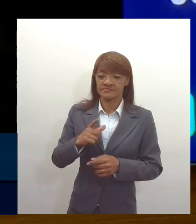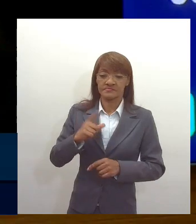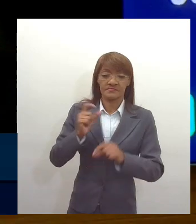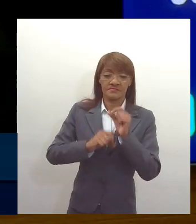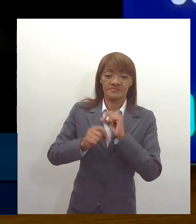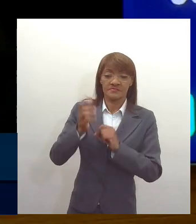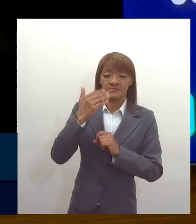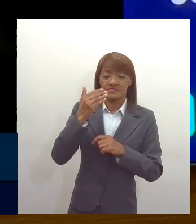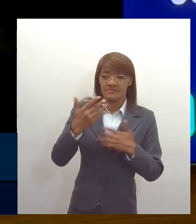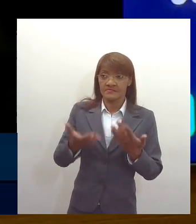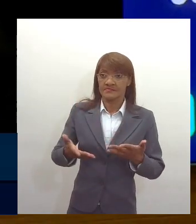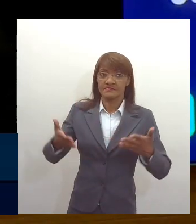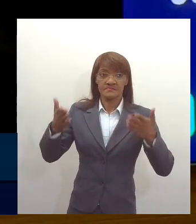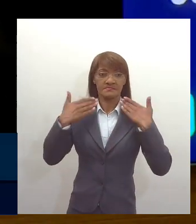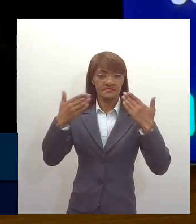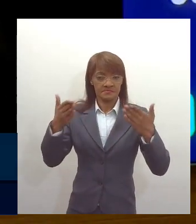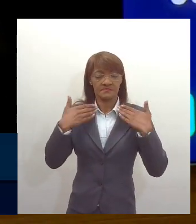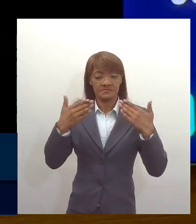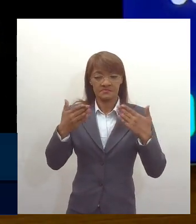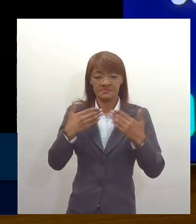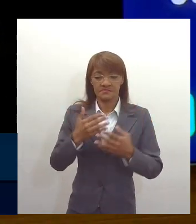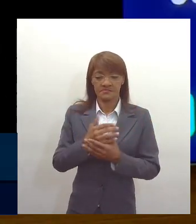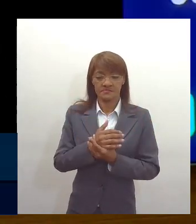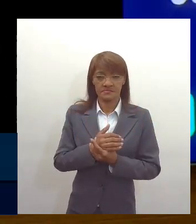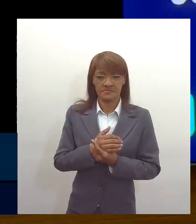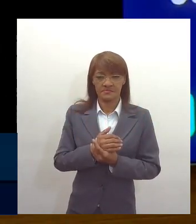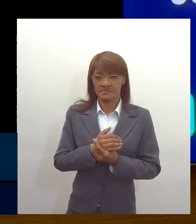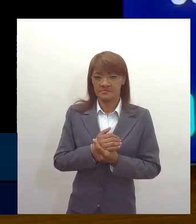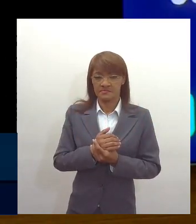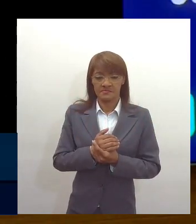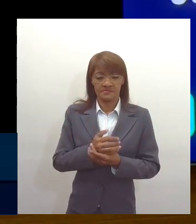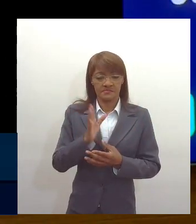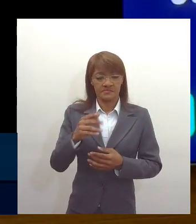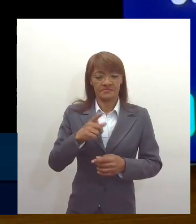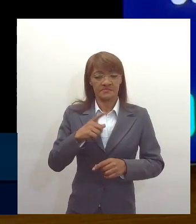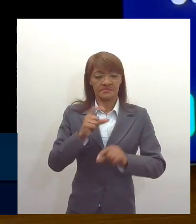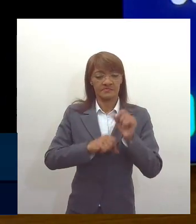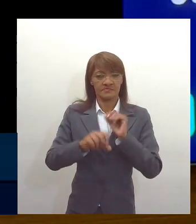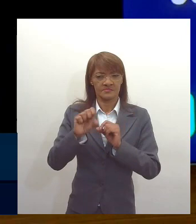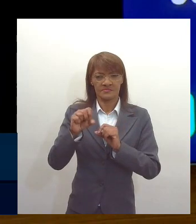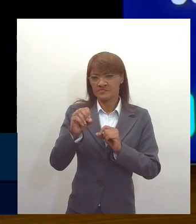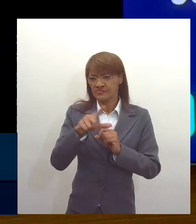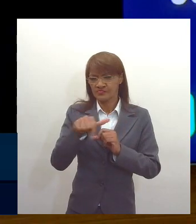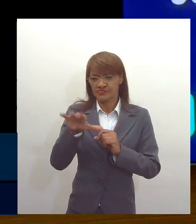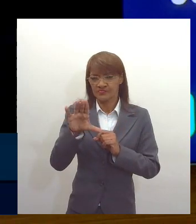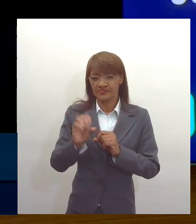um bebedouro só ali naquele ambiente que o bebedouro estava